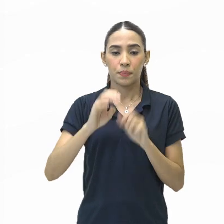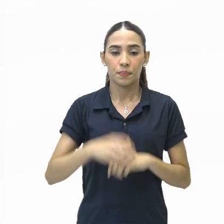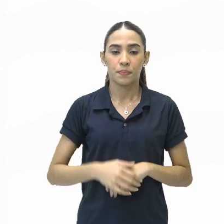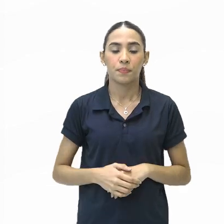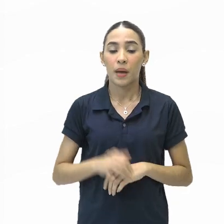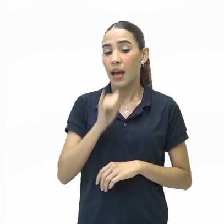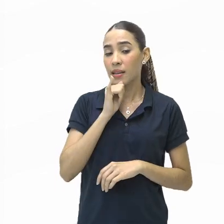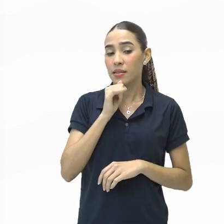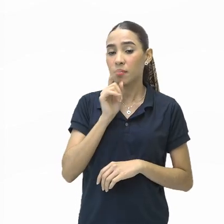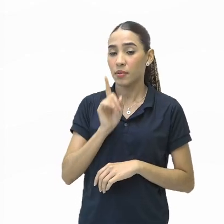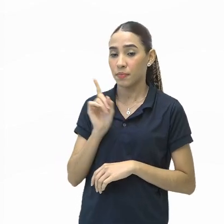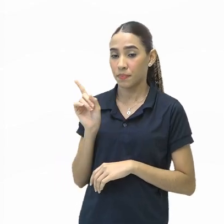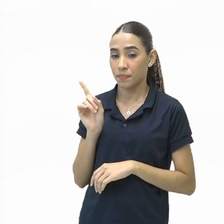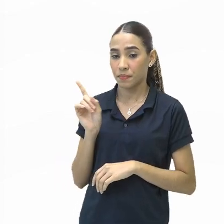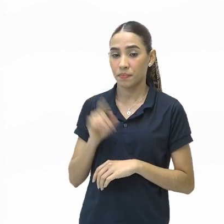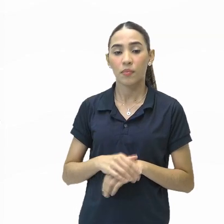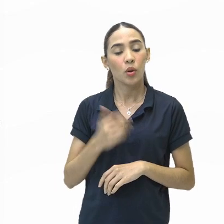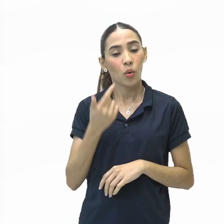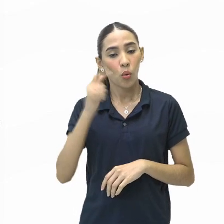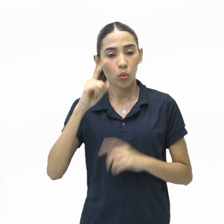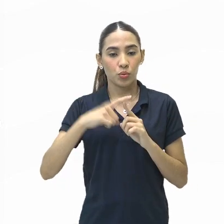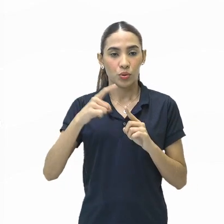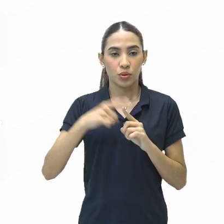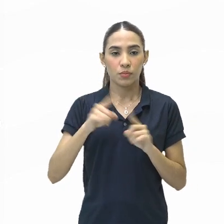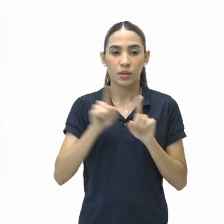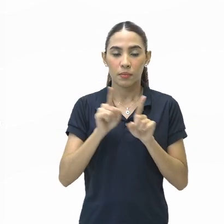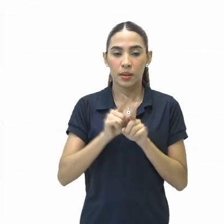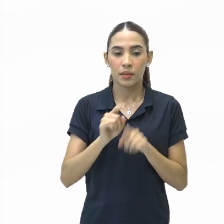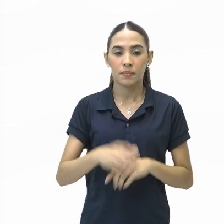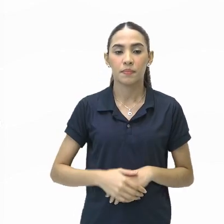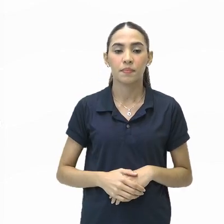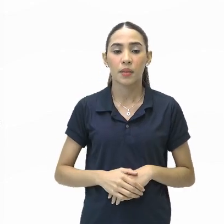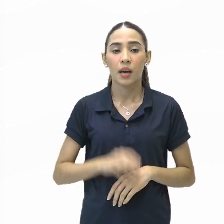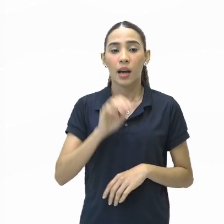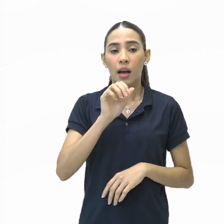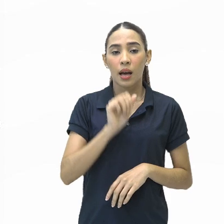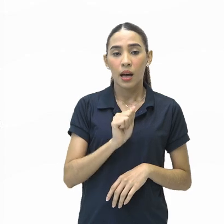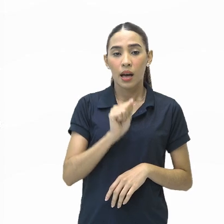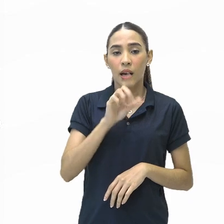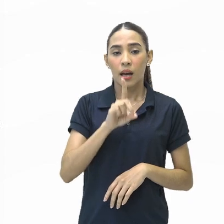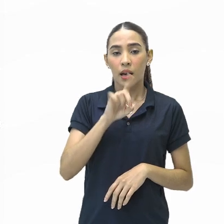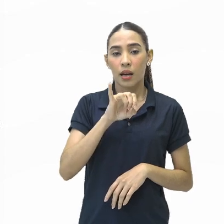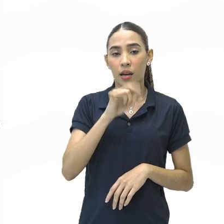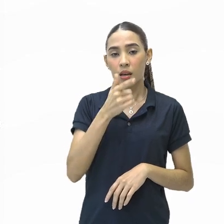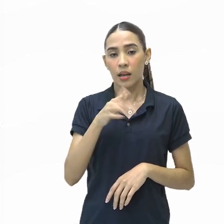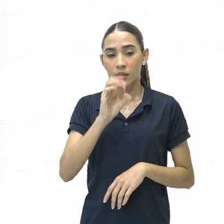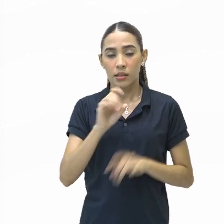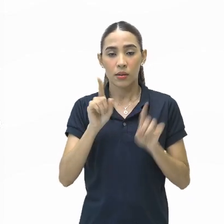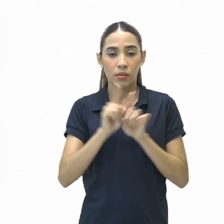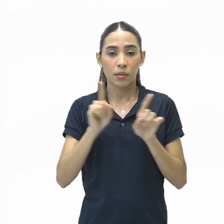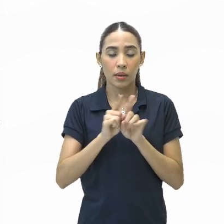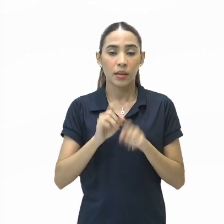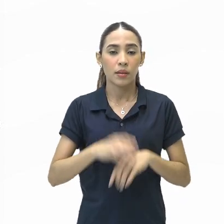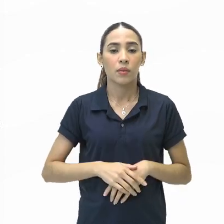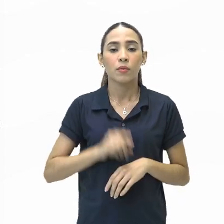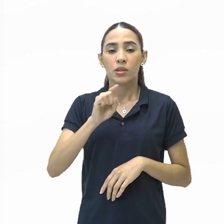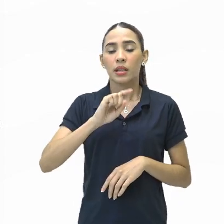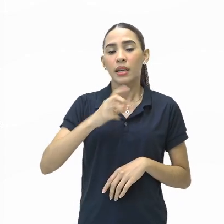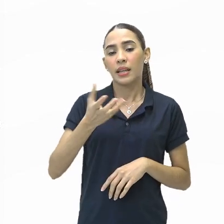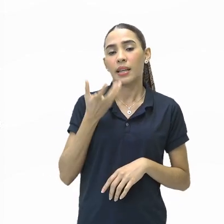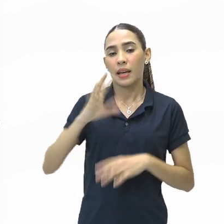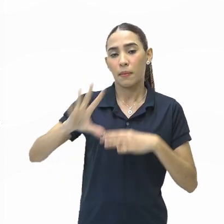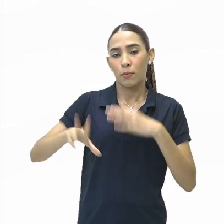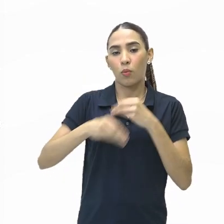aqui no exemplo. Temos outros tipos de conectivo, conectivos de adição e continuação. Você quer acrescentar